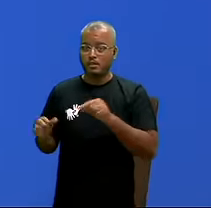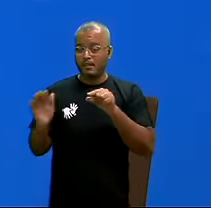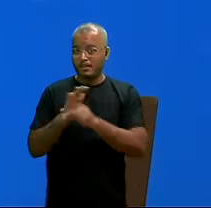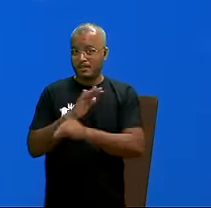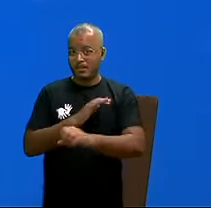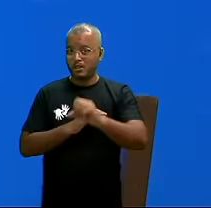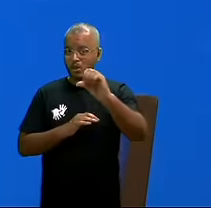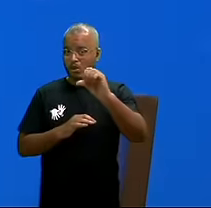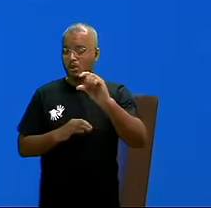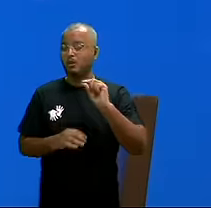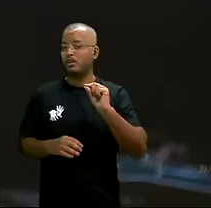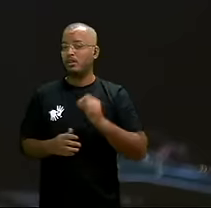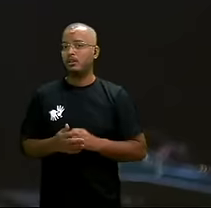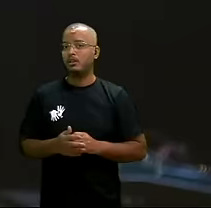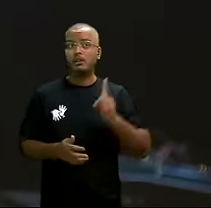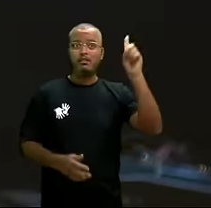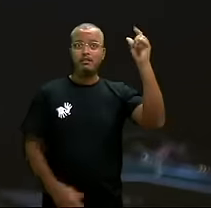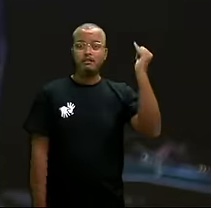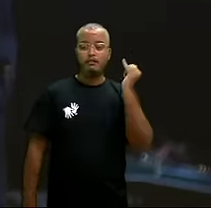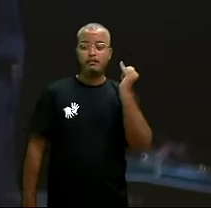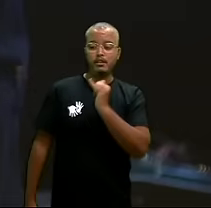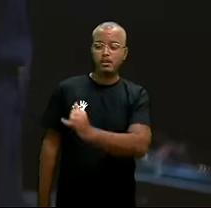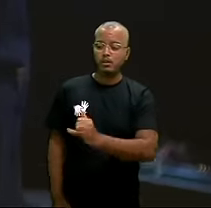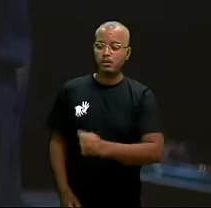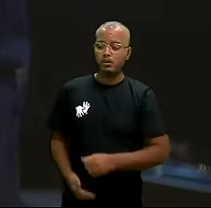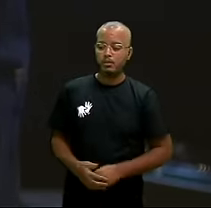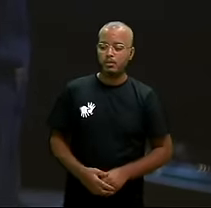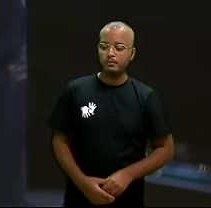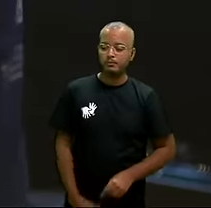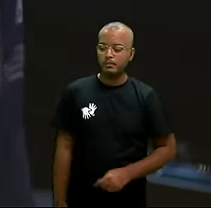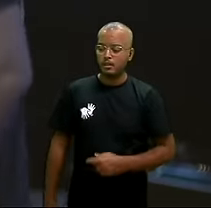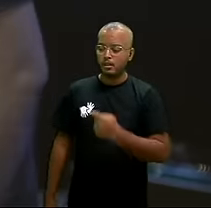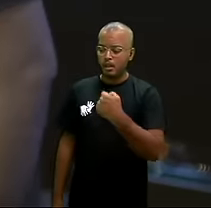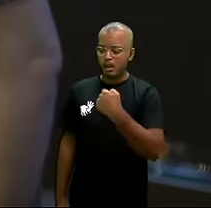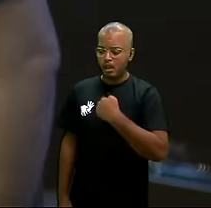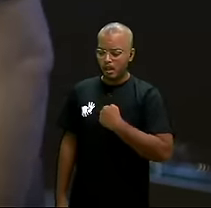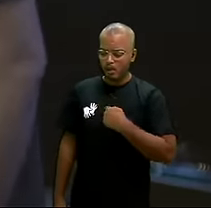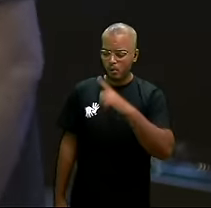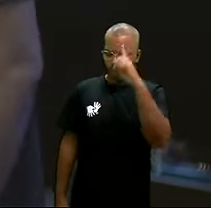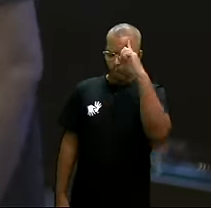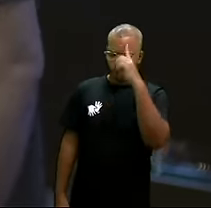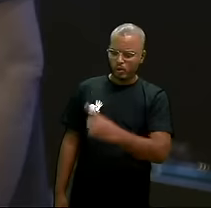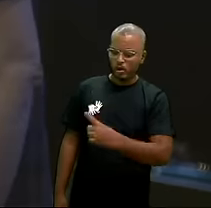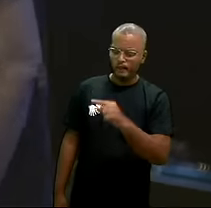assim: Josué, Deus disse para Josué: não fui eu que ordenei a você?